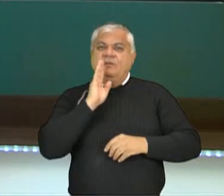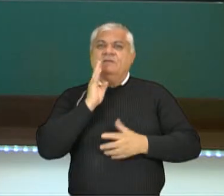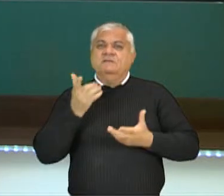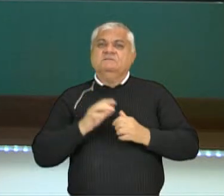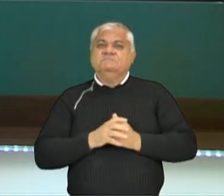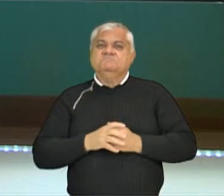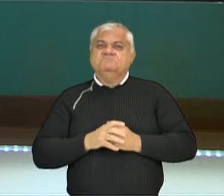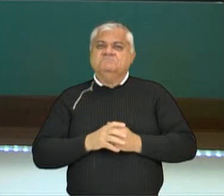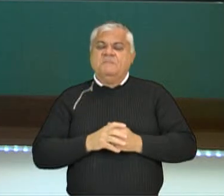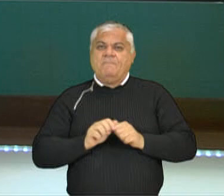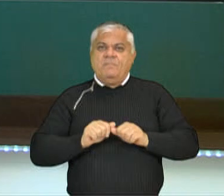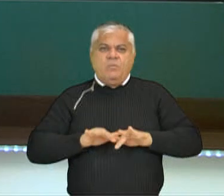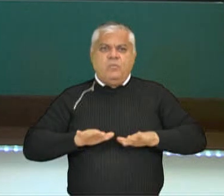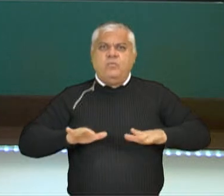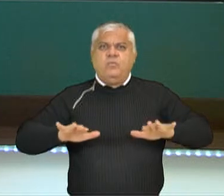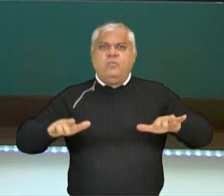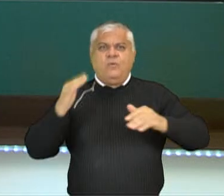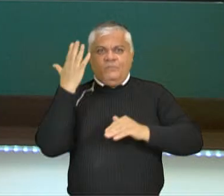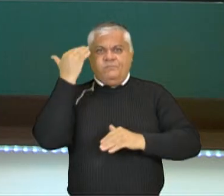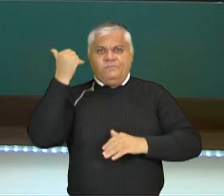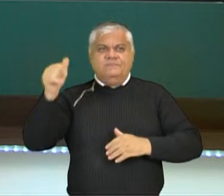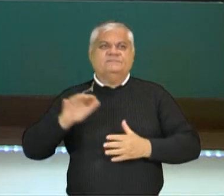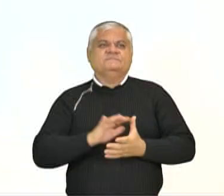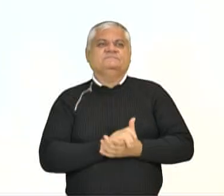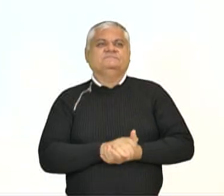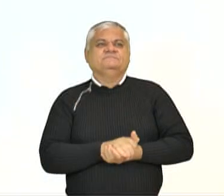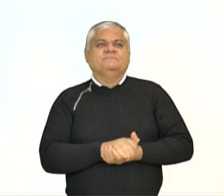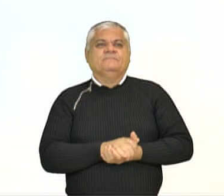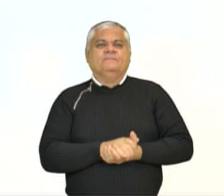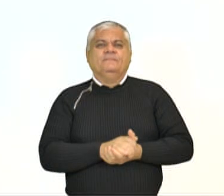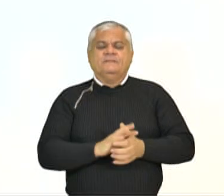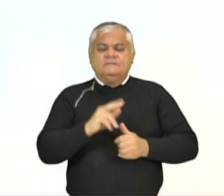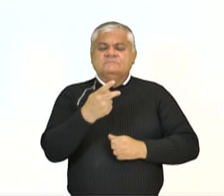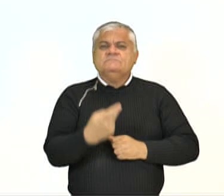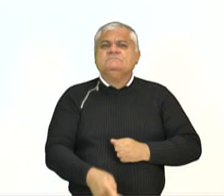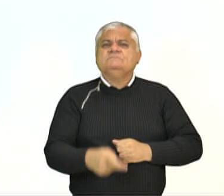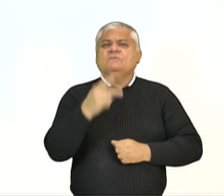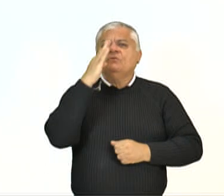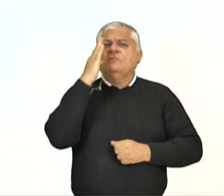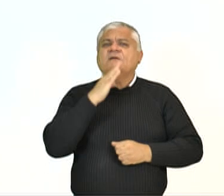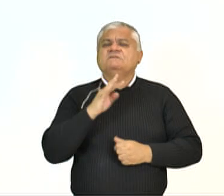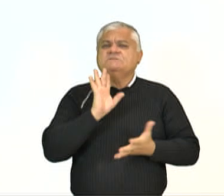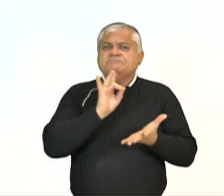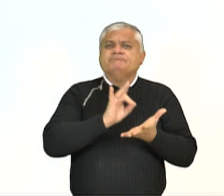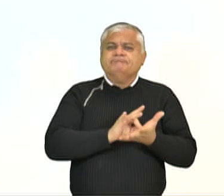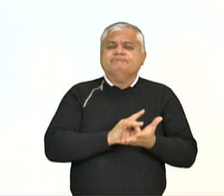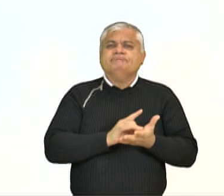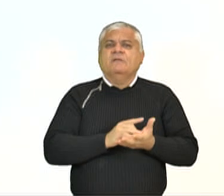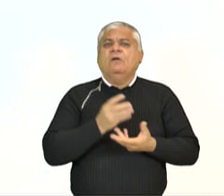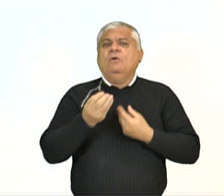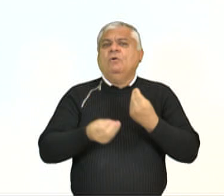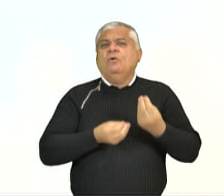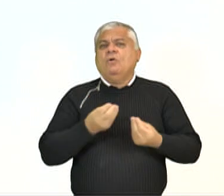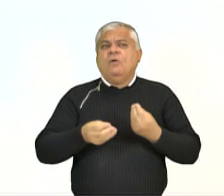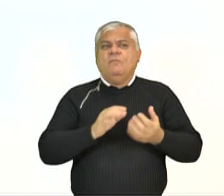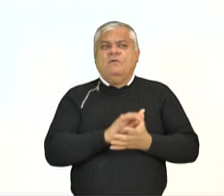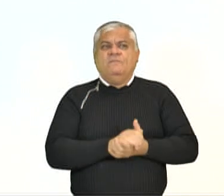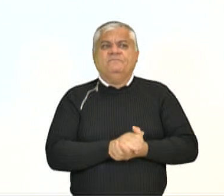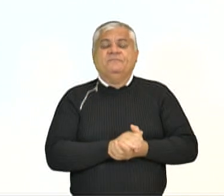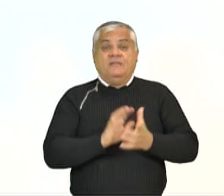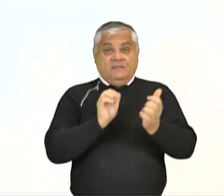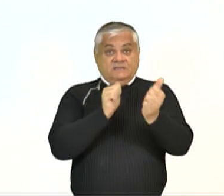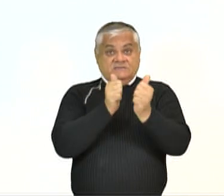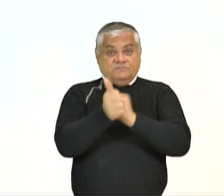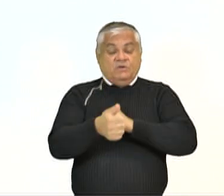vez mais foi se popularizando. No Brasil, firmou-se no cenário nacional como o